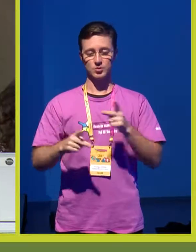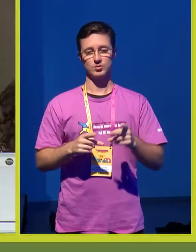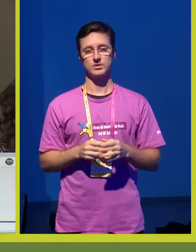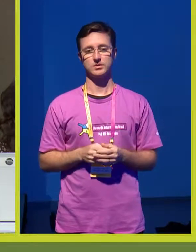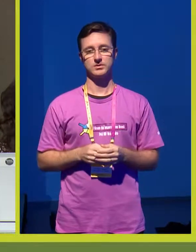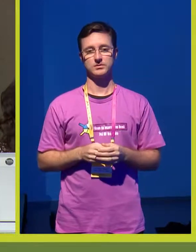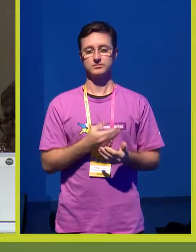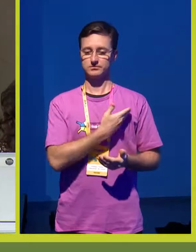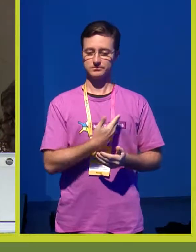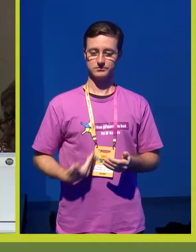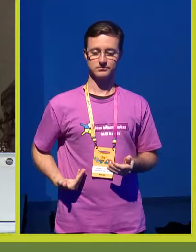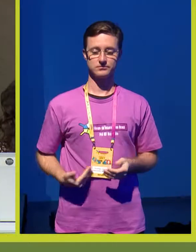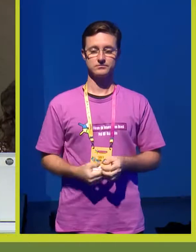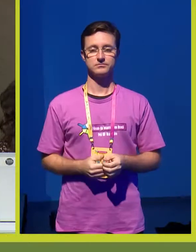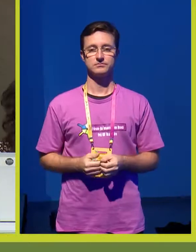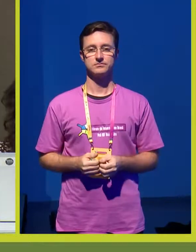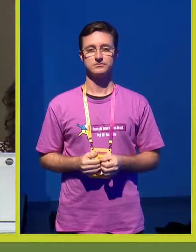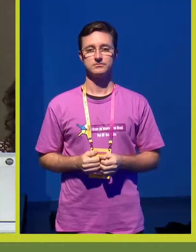segurança pública.